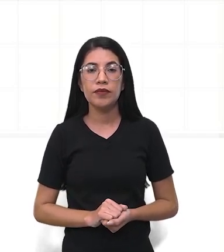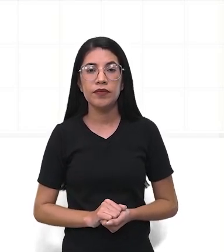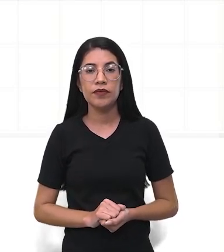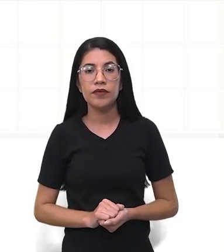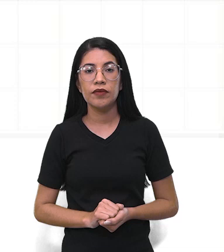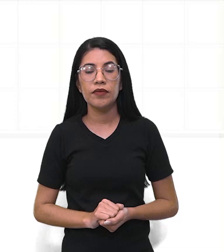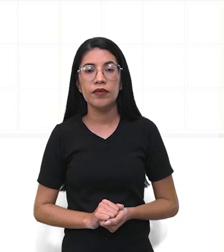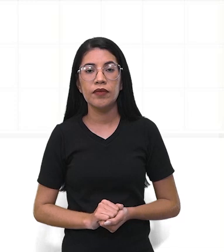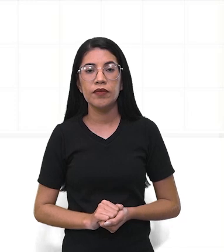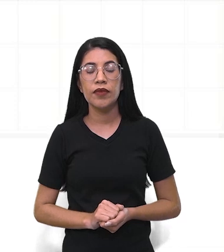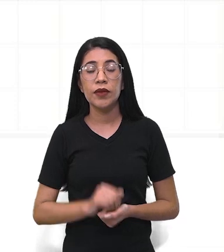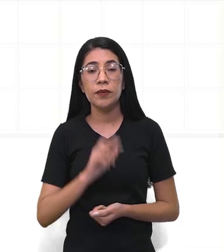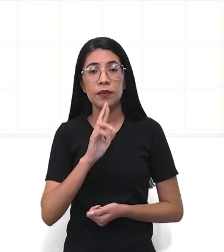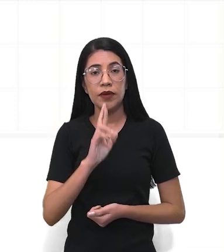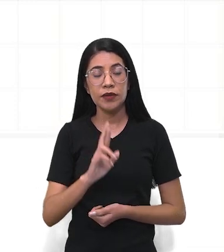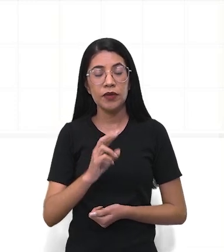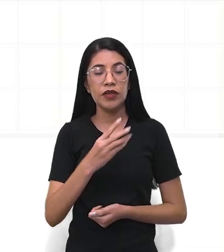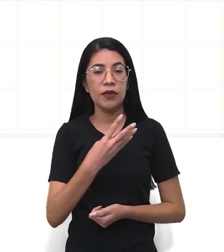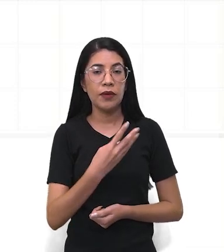41.250.